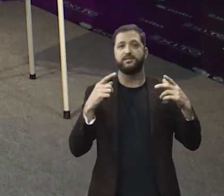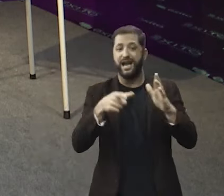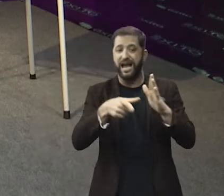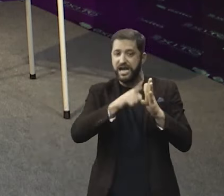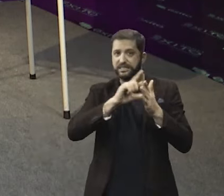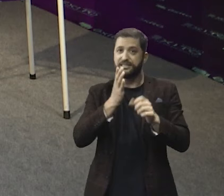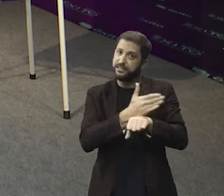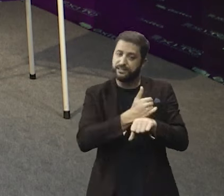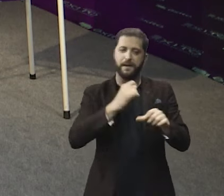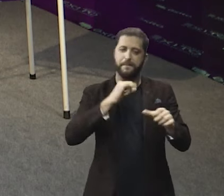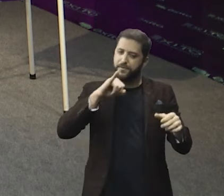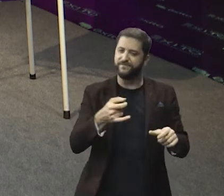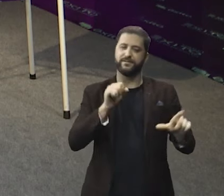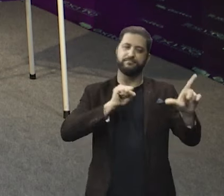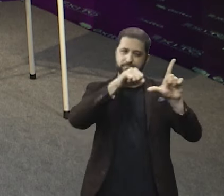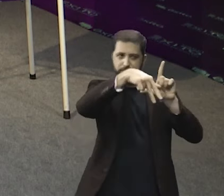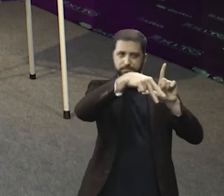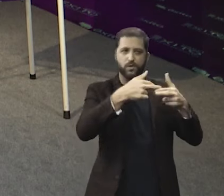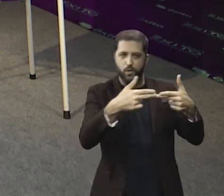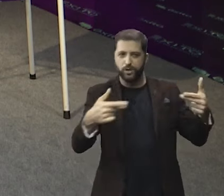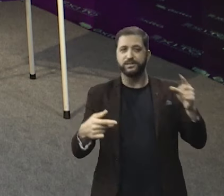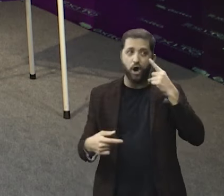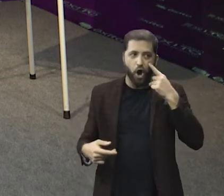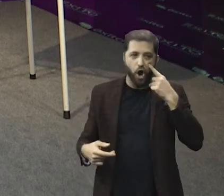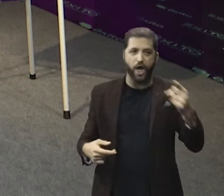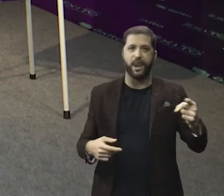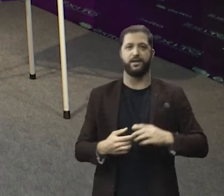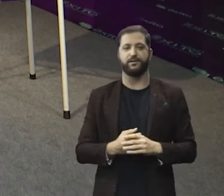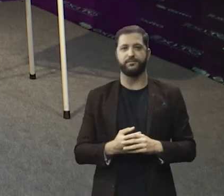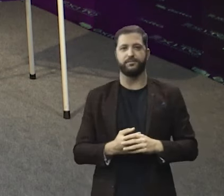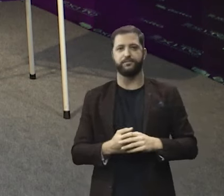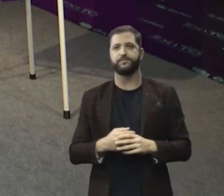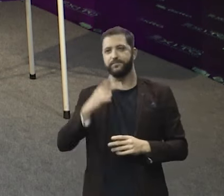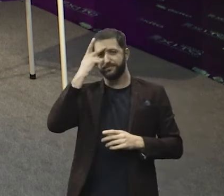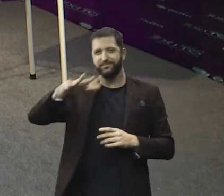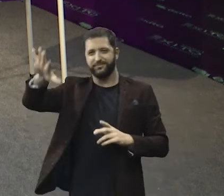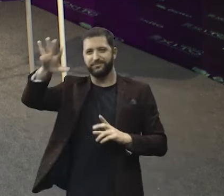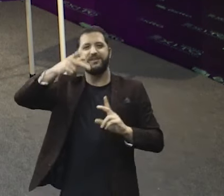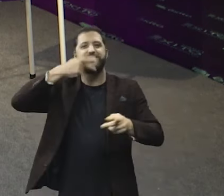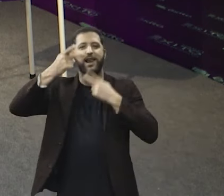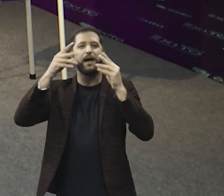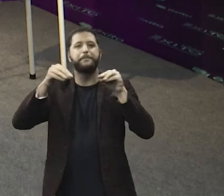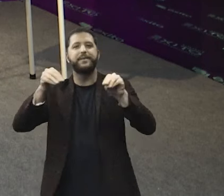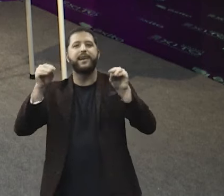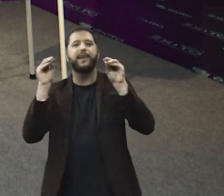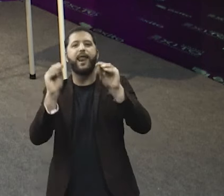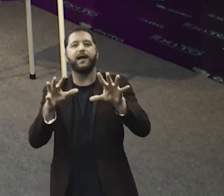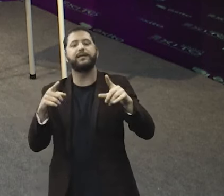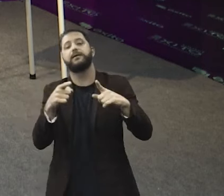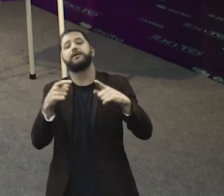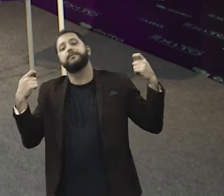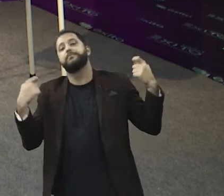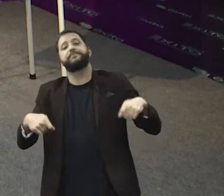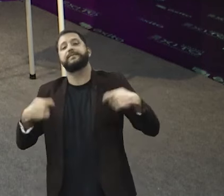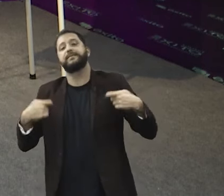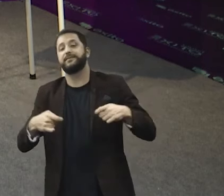antes das pessoas dizem que os milagres eles precisam muit das vezes que você